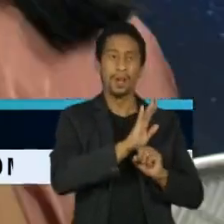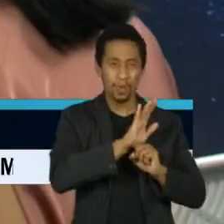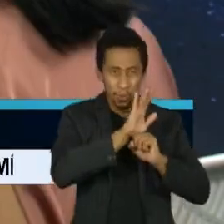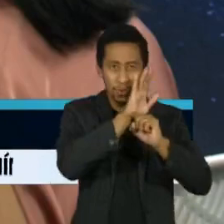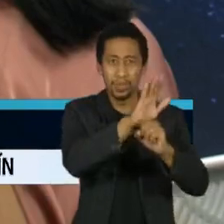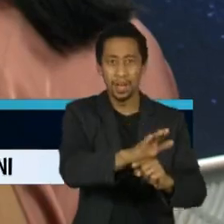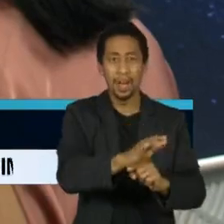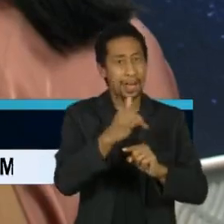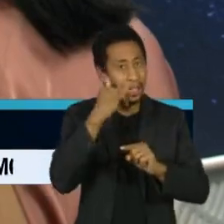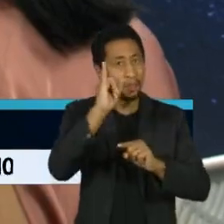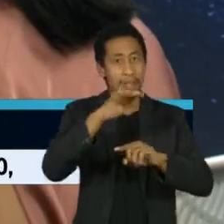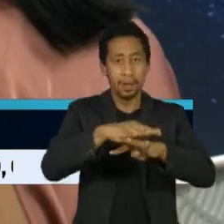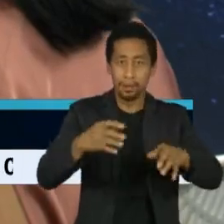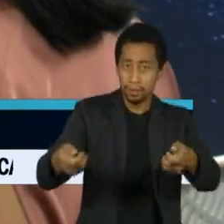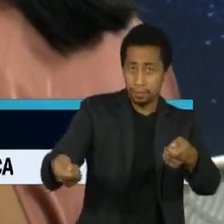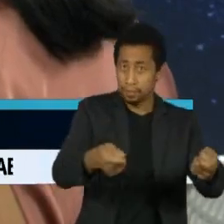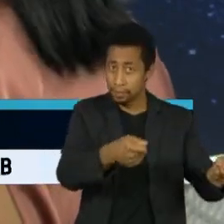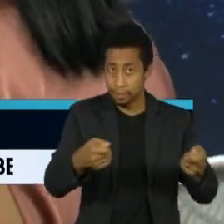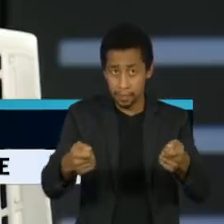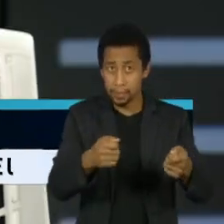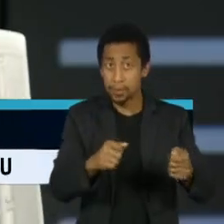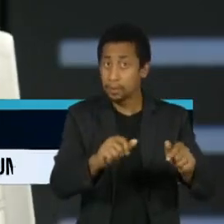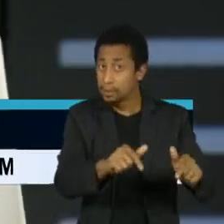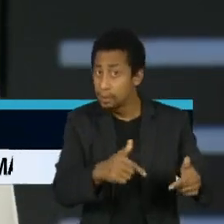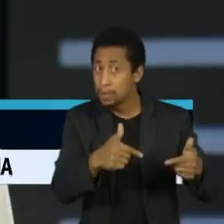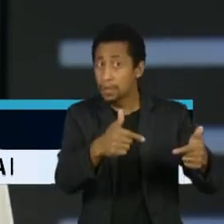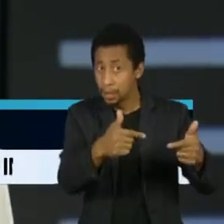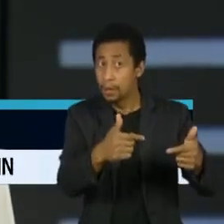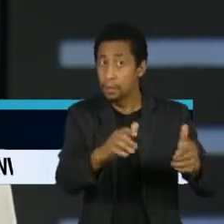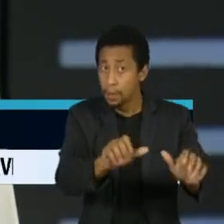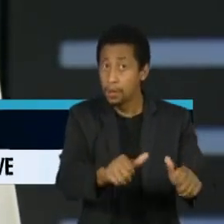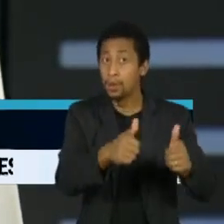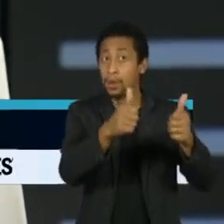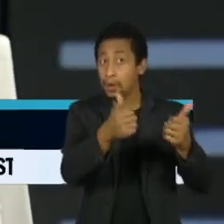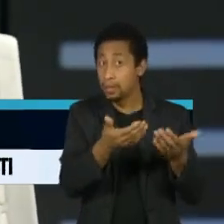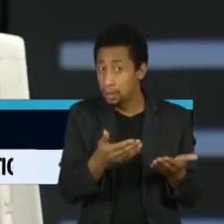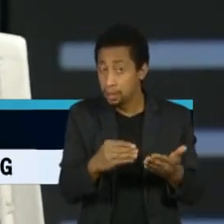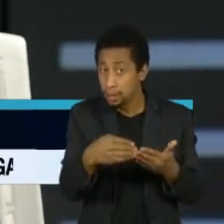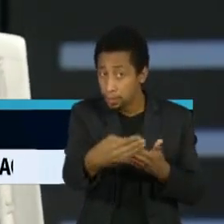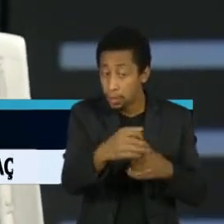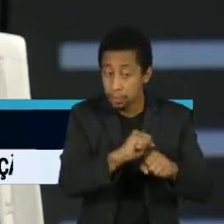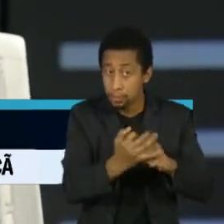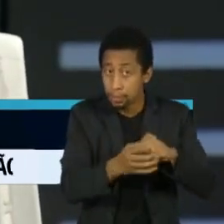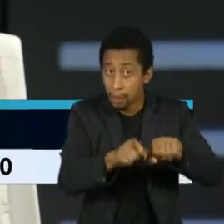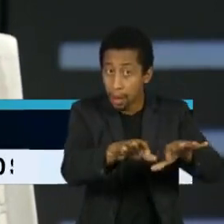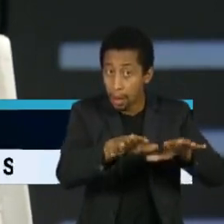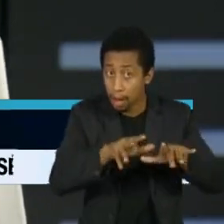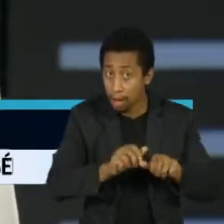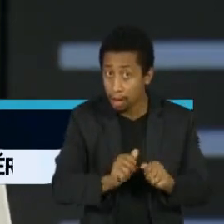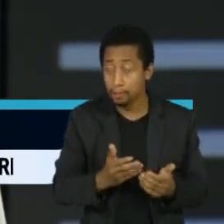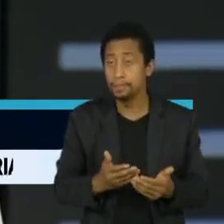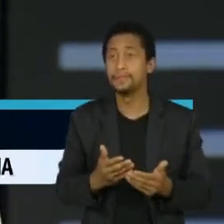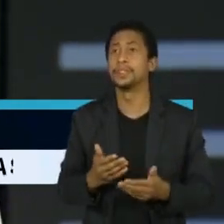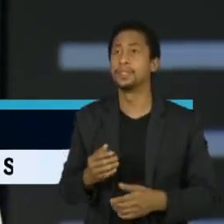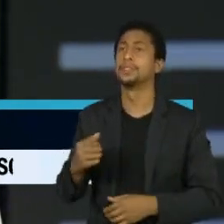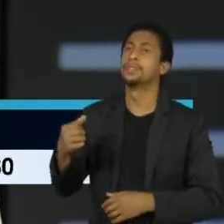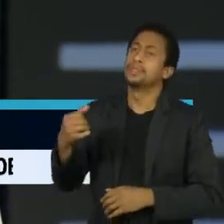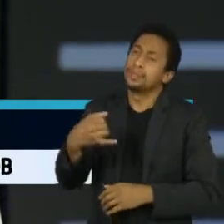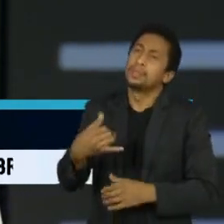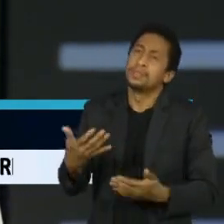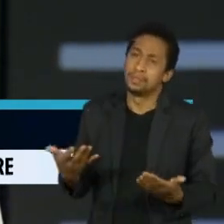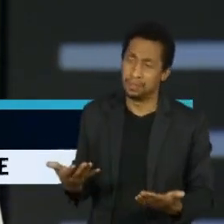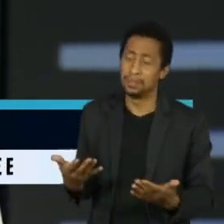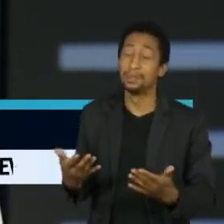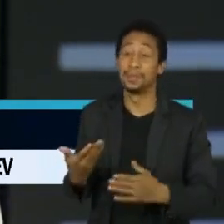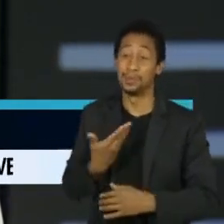para a recuperação econômica pós-Covid? Sem dúvida, Karen. Primeiro, existe uma clara má vontade do governo em relação a